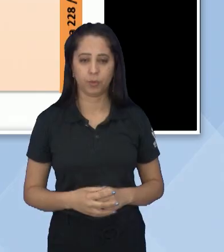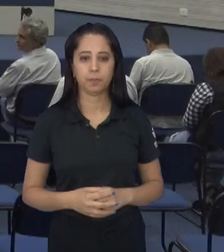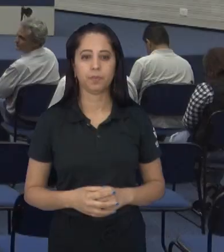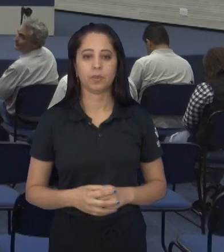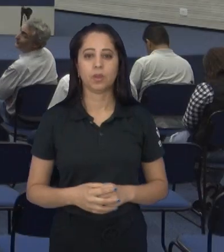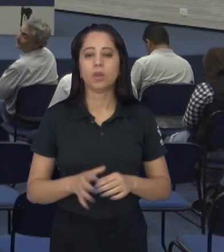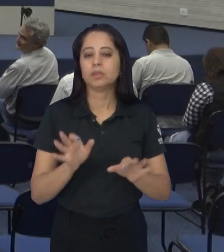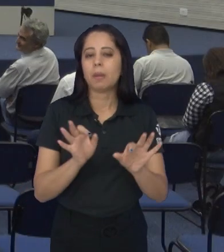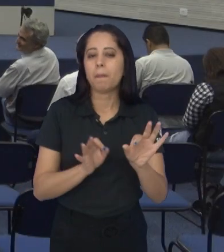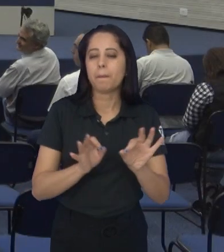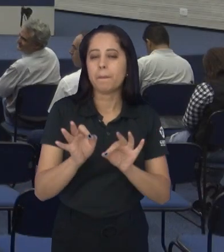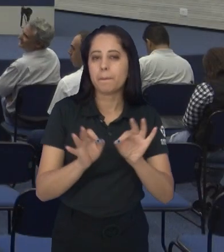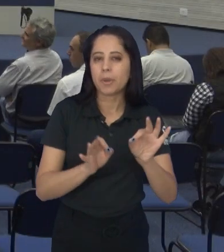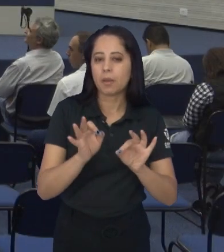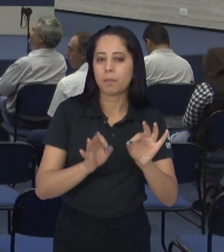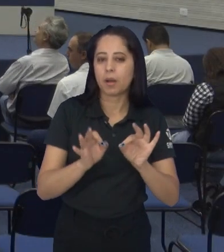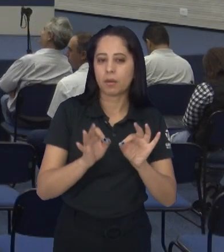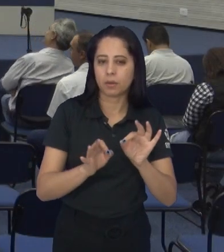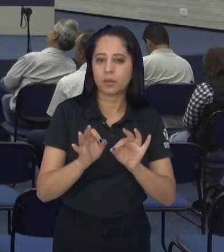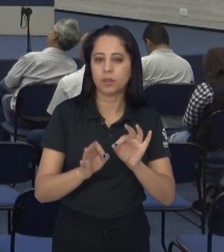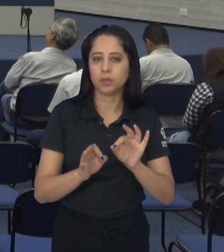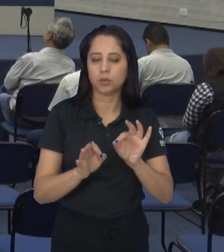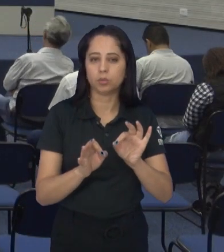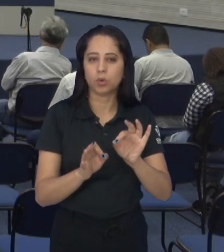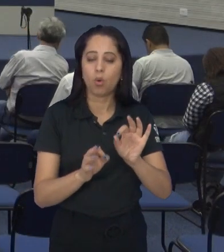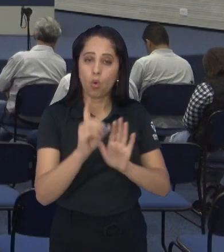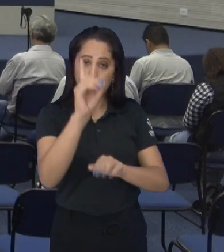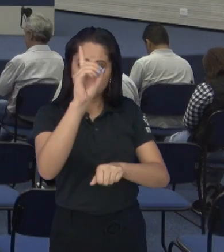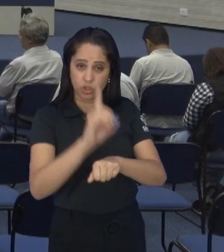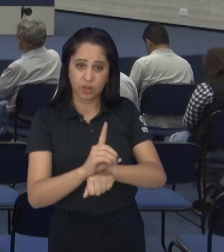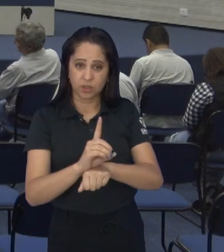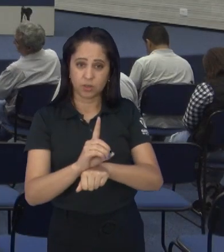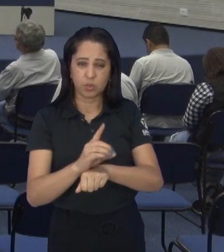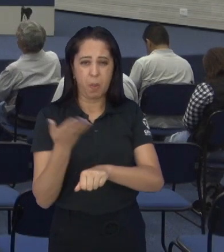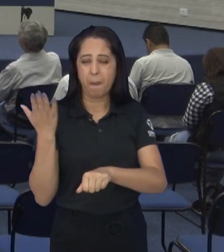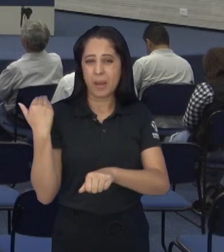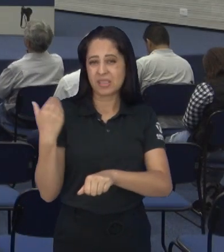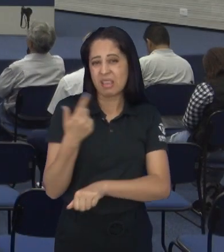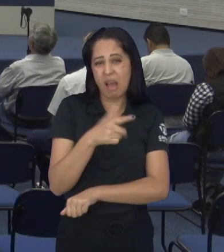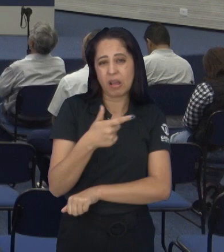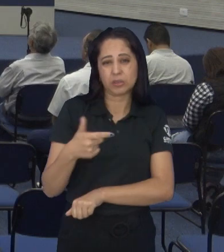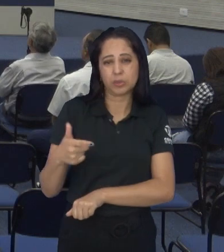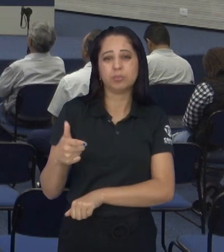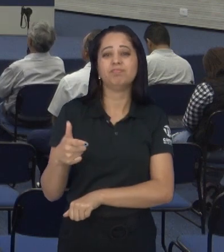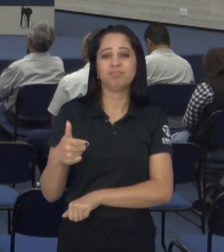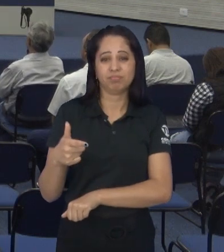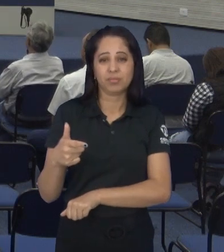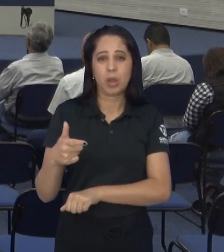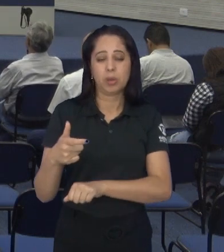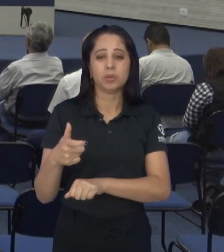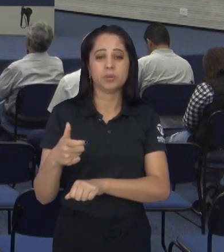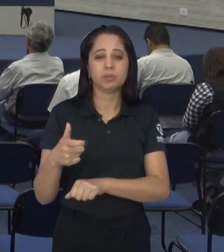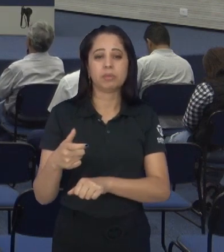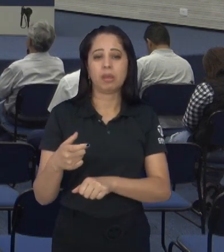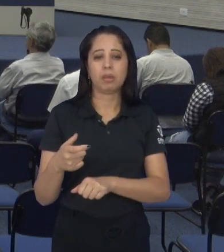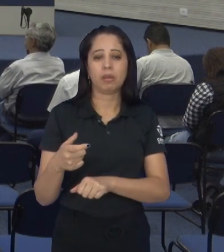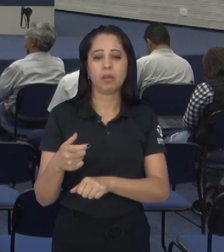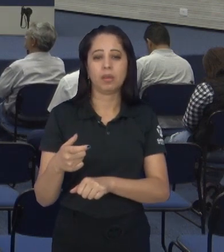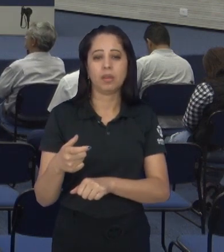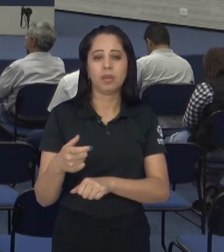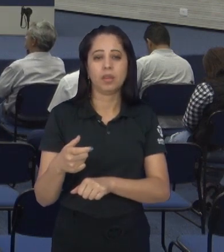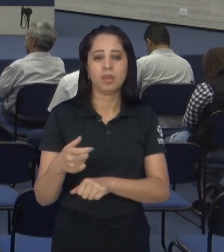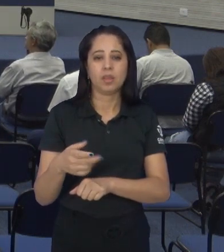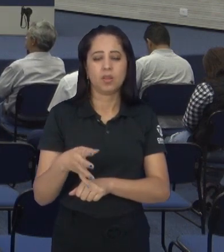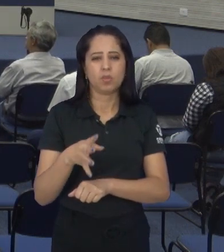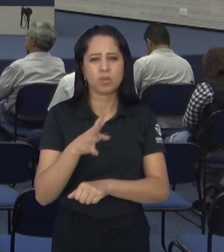instauramos a figura do coeficiente básico na cidade nós não tínhamos a figura a gente trabalhava com os coeficientes de aproveitamento altos para quem não sabe que é um